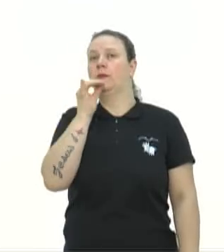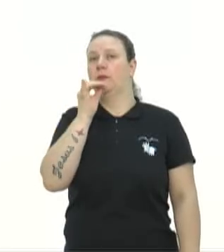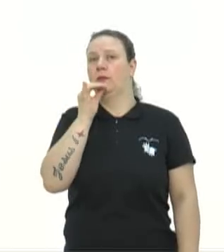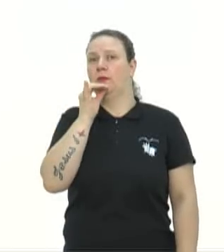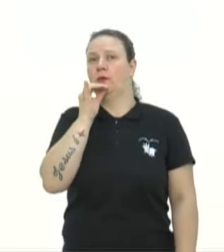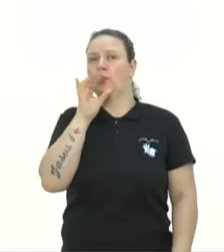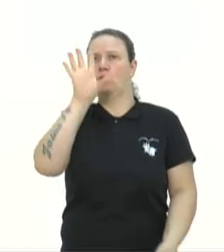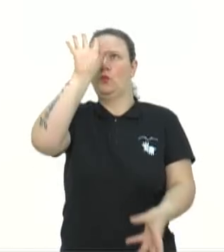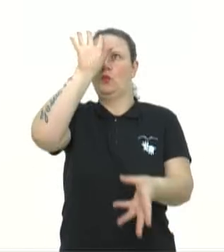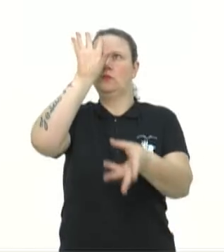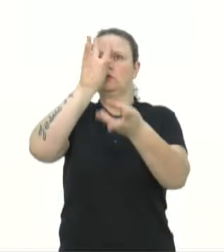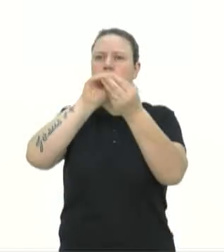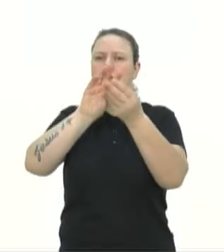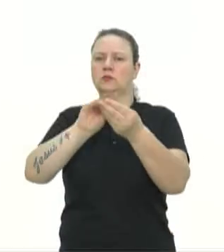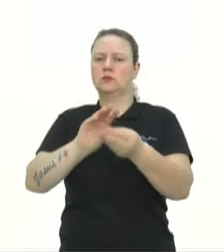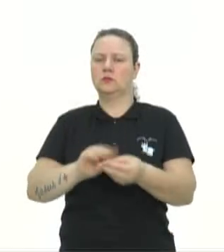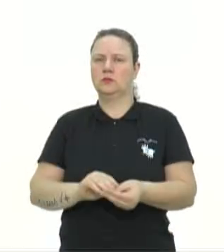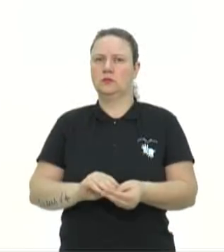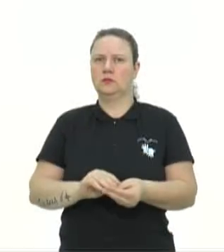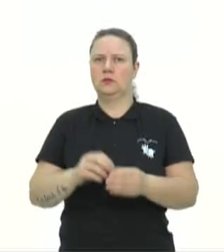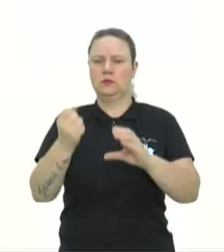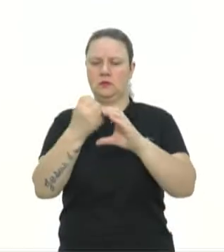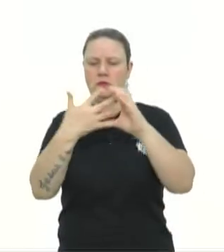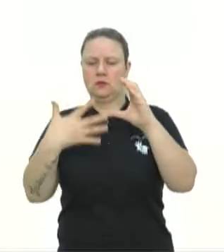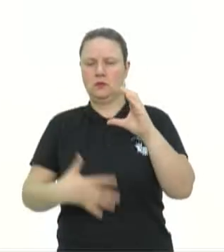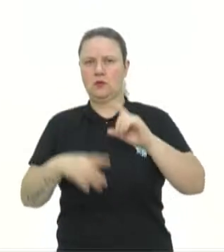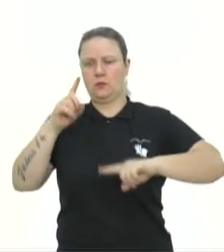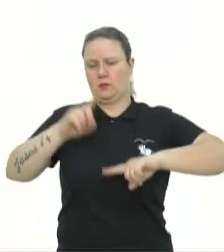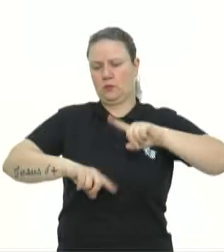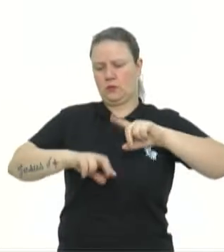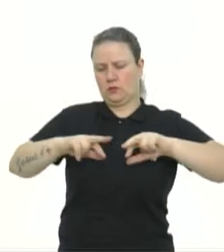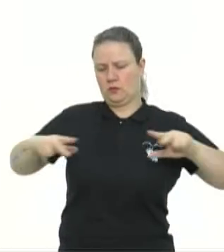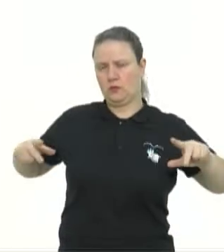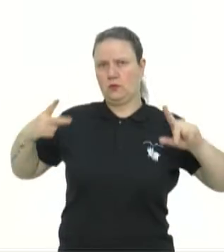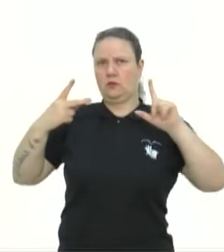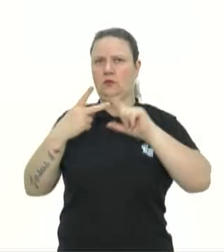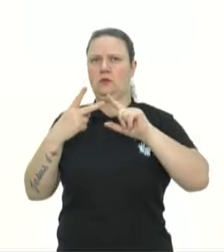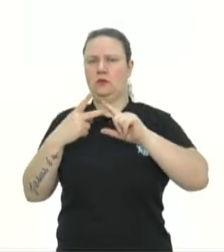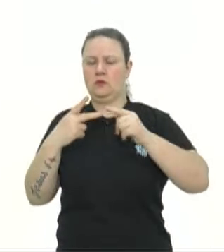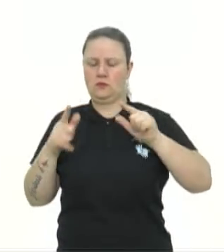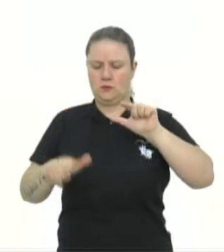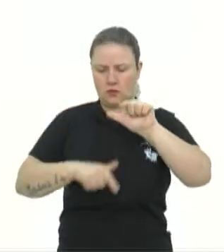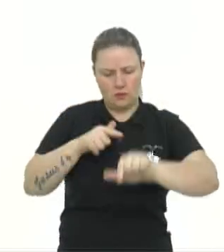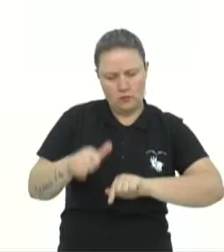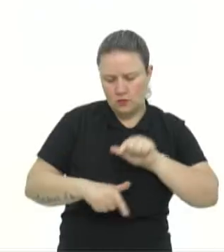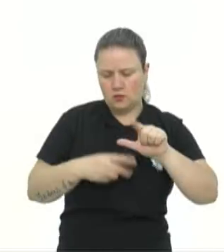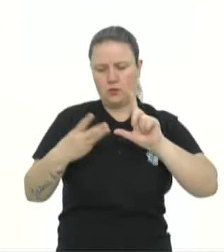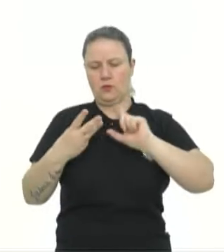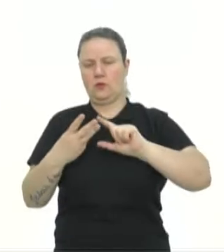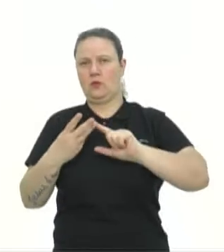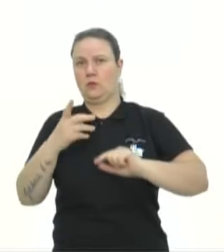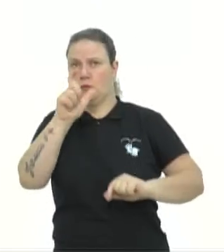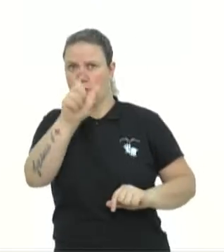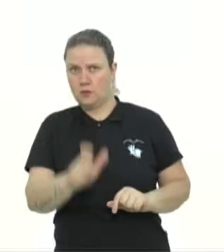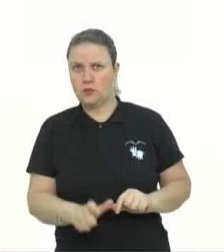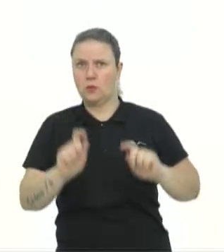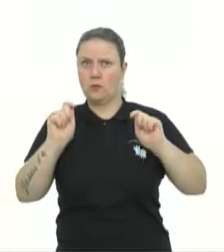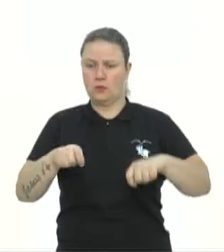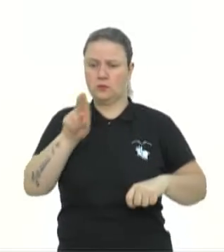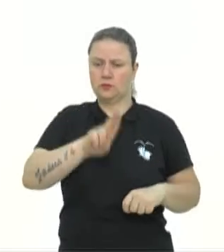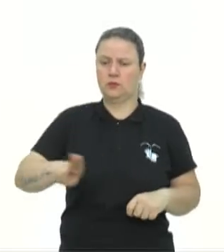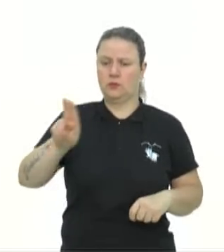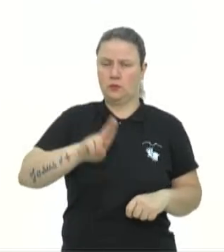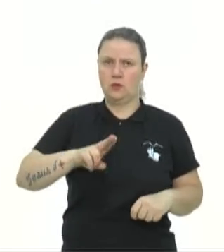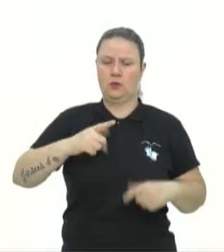as características do produto, serviço ou até mesmo de uma pessoa. É usado em contexto político, religioso, comercial,